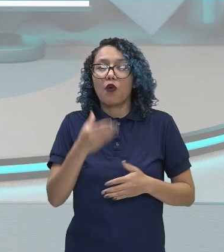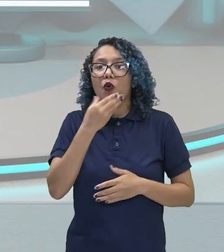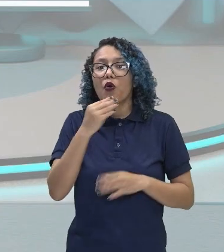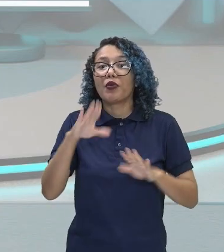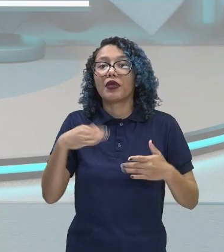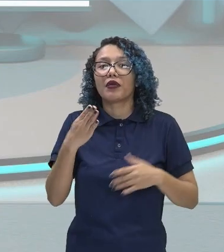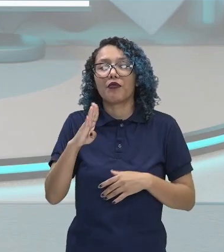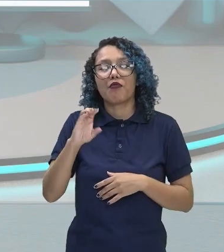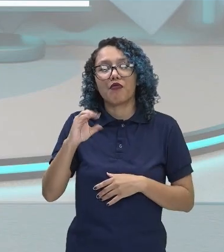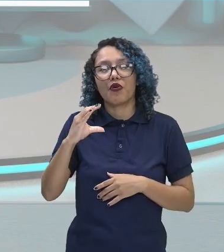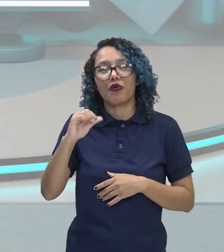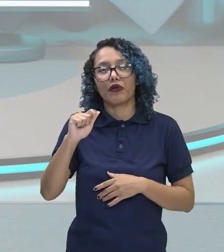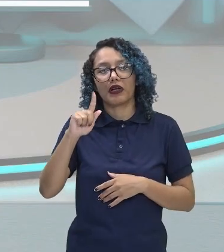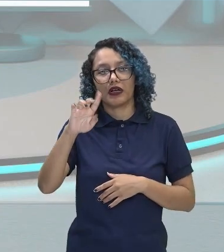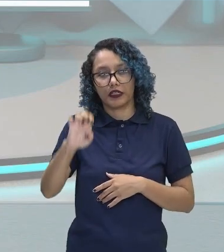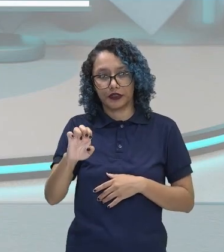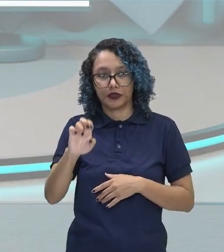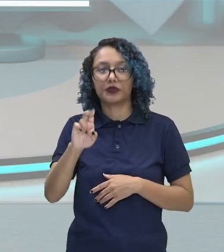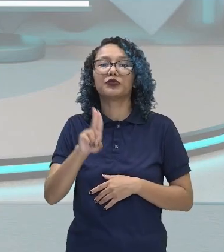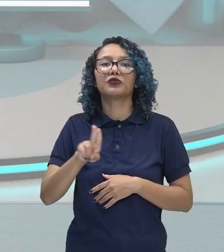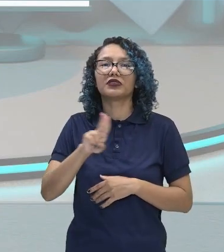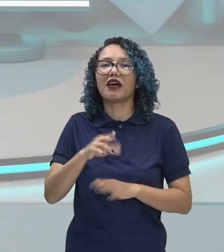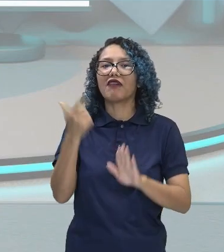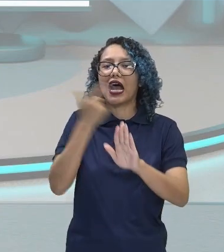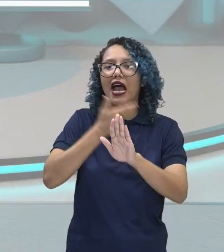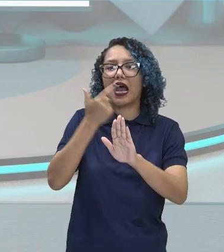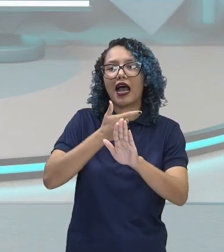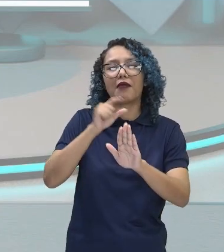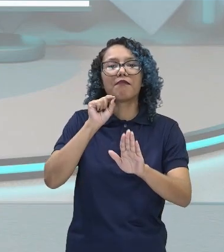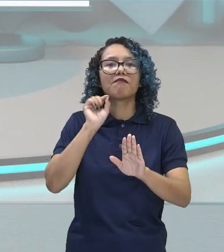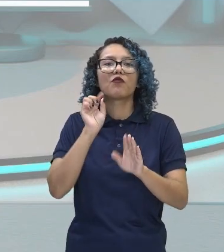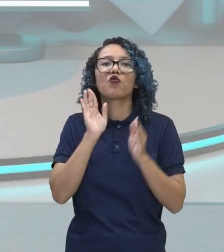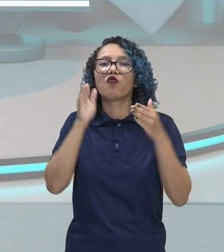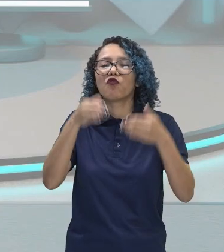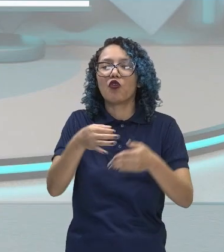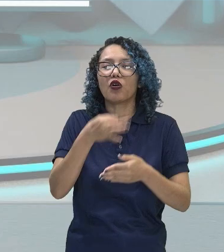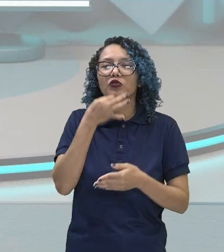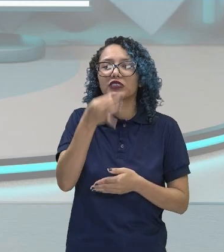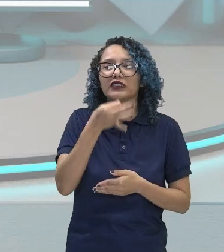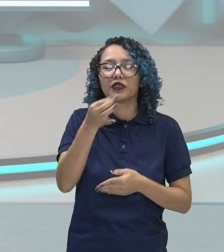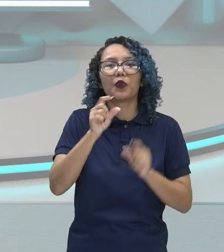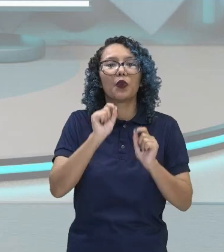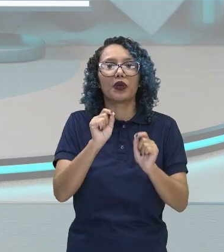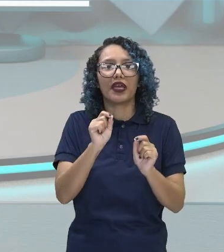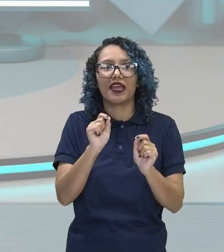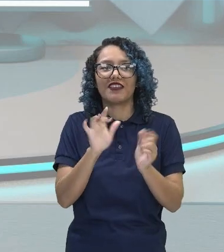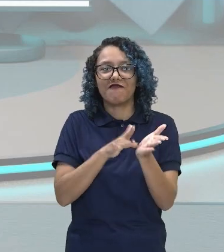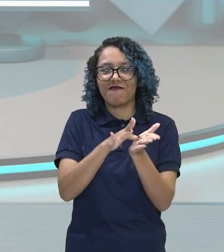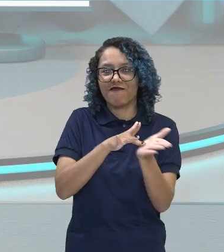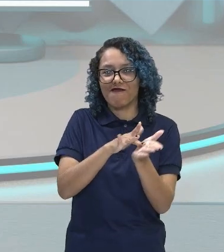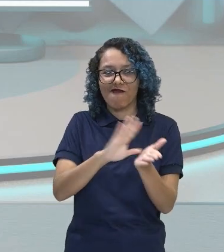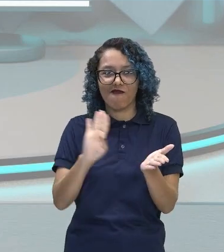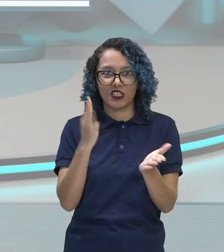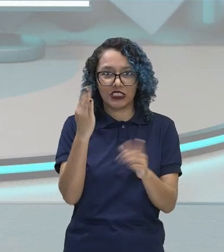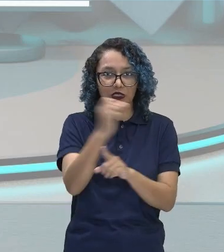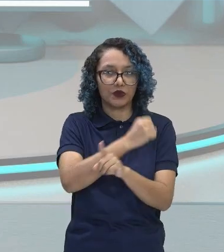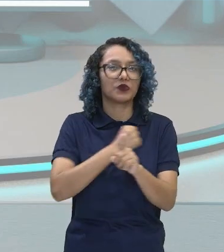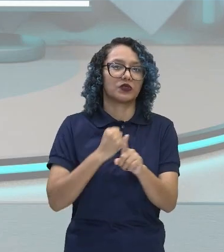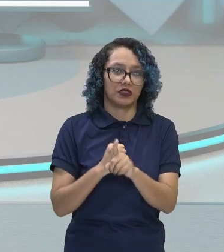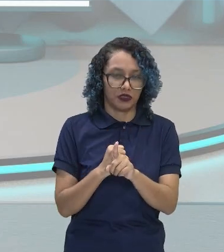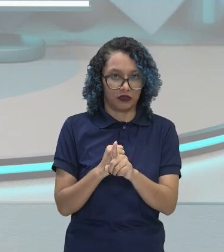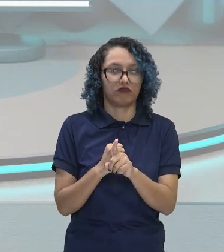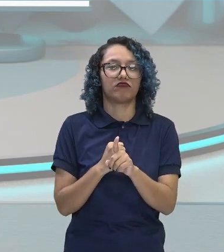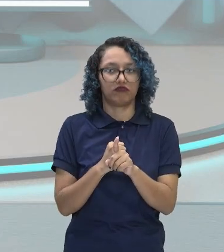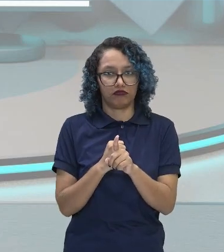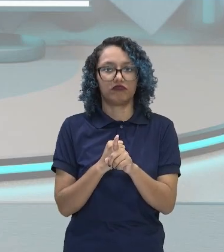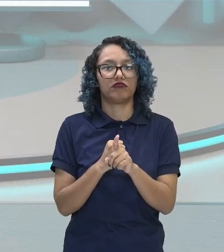usava essa sua sátira para criticar a hipocrisia social, também com